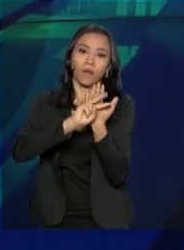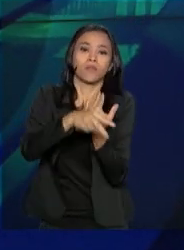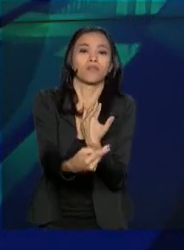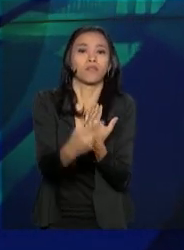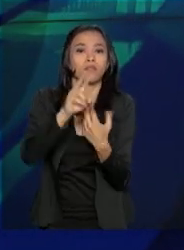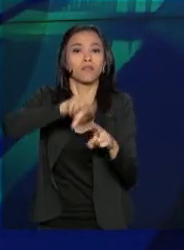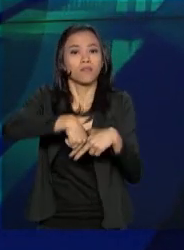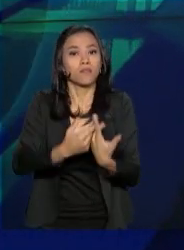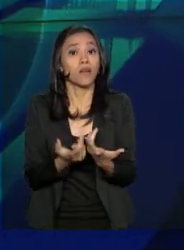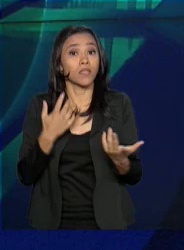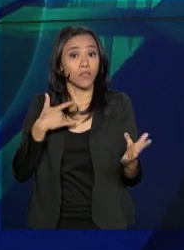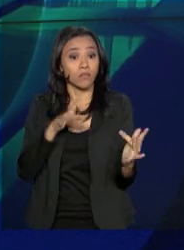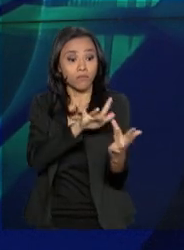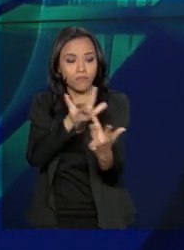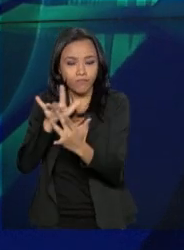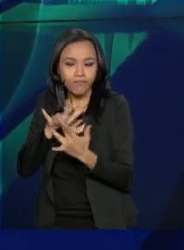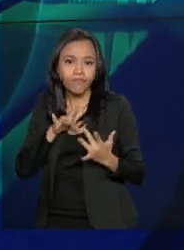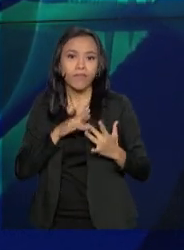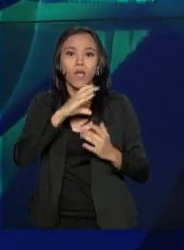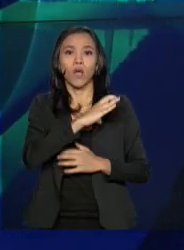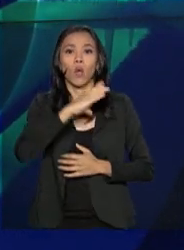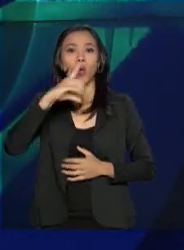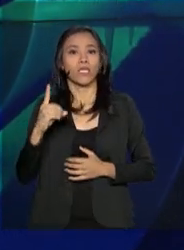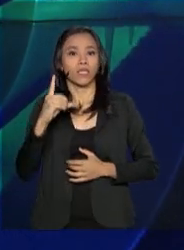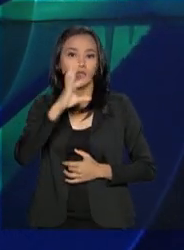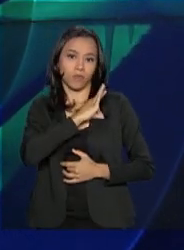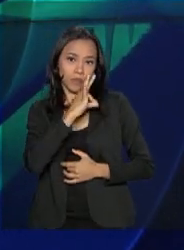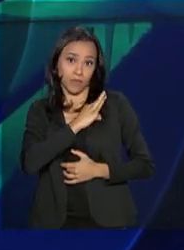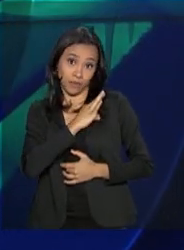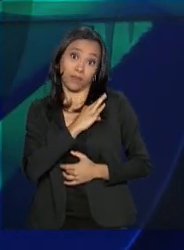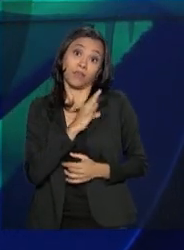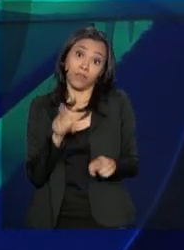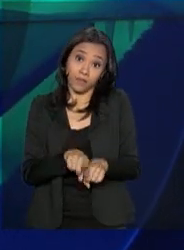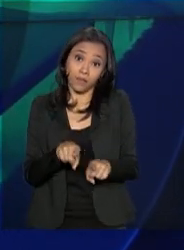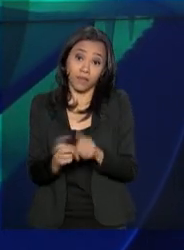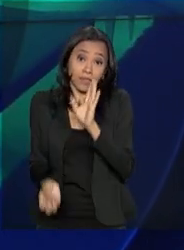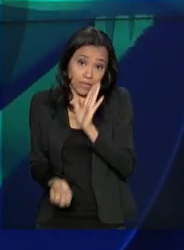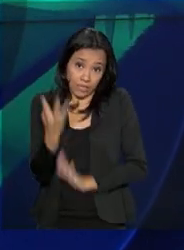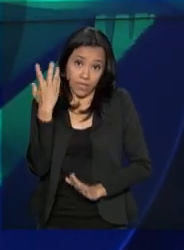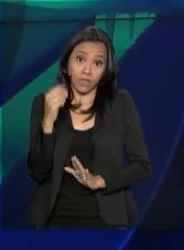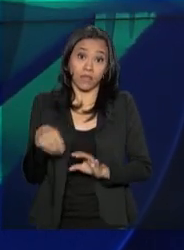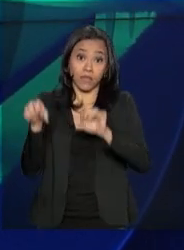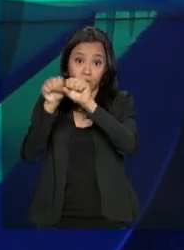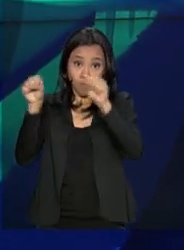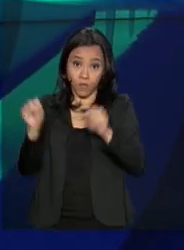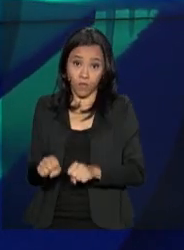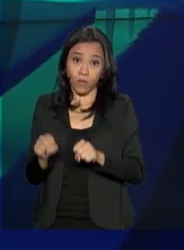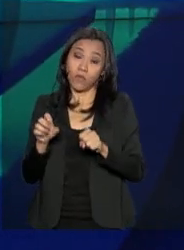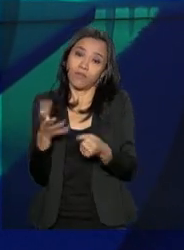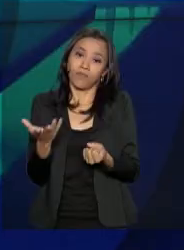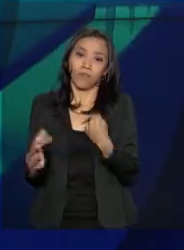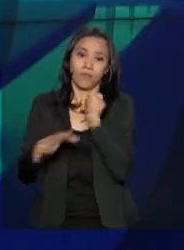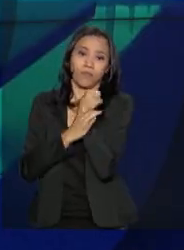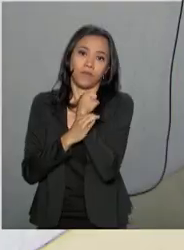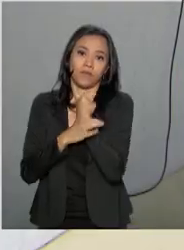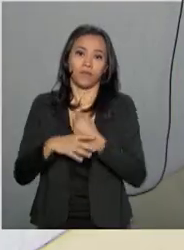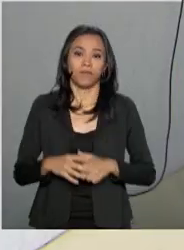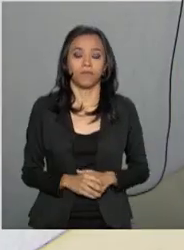integração e coordenação entre as polícias além da criação do sistema único de segurança pública